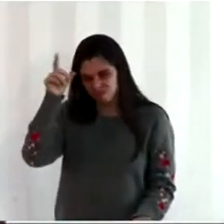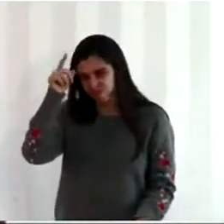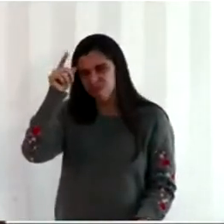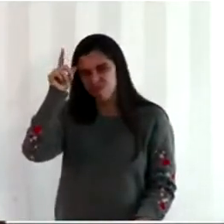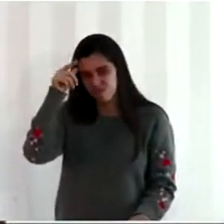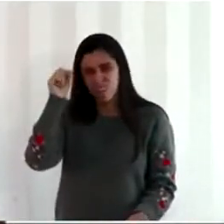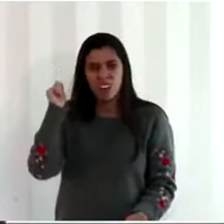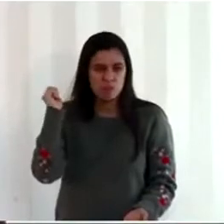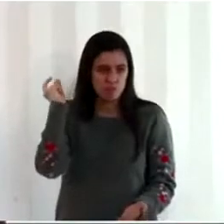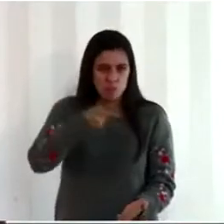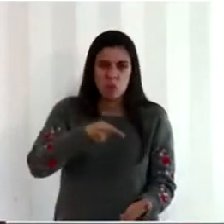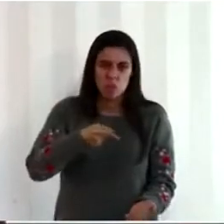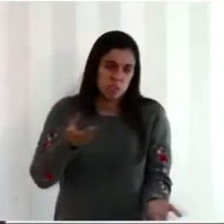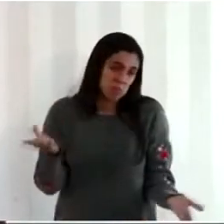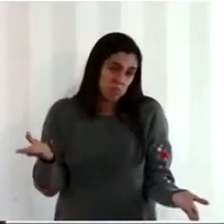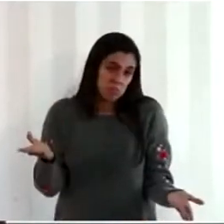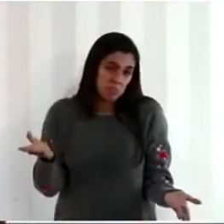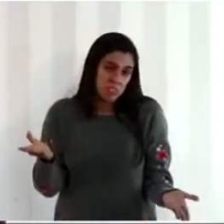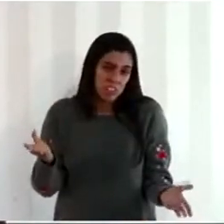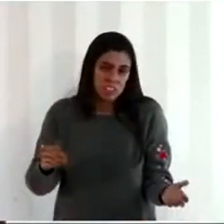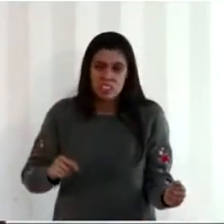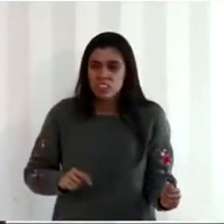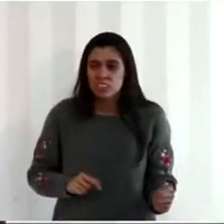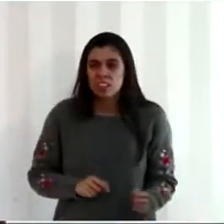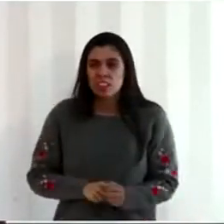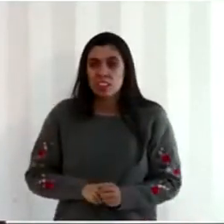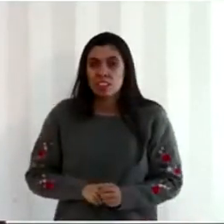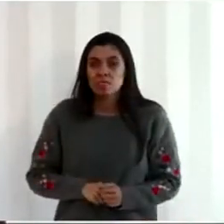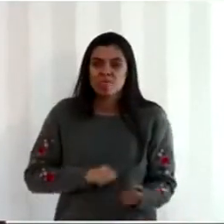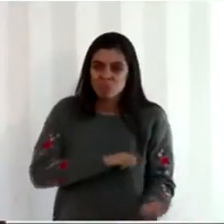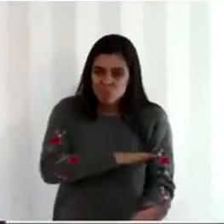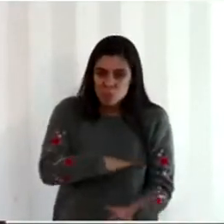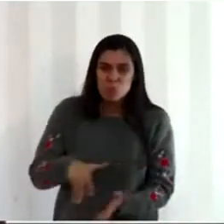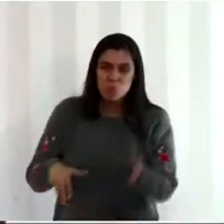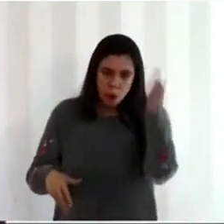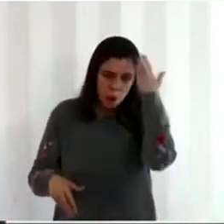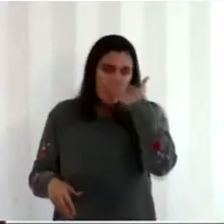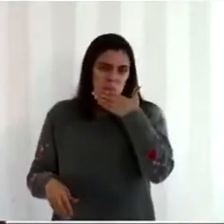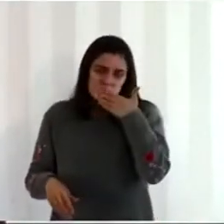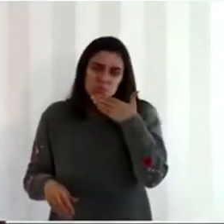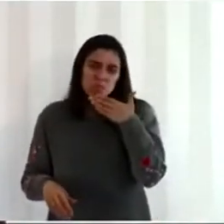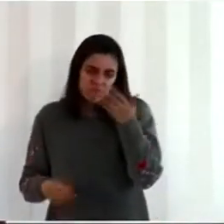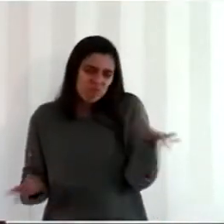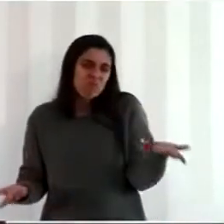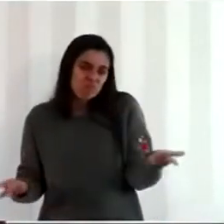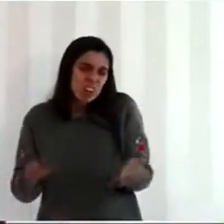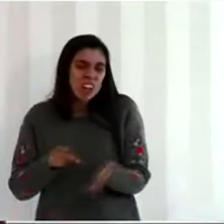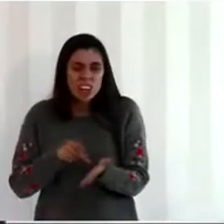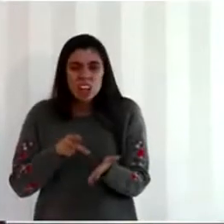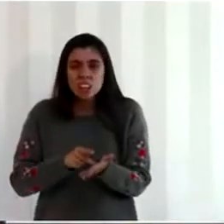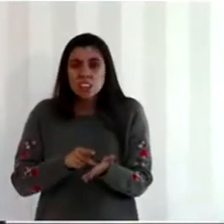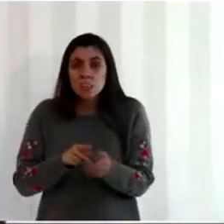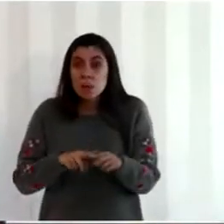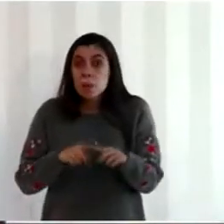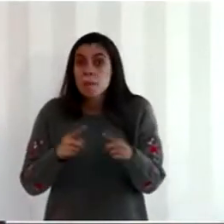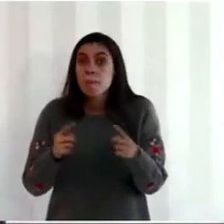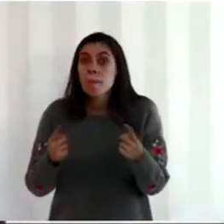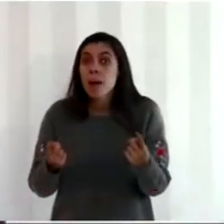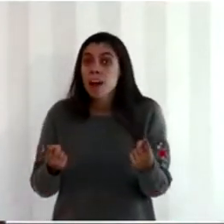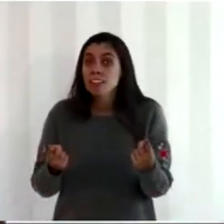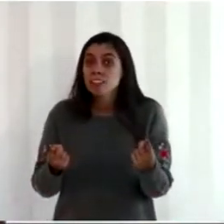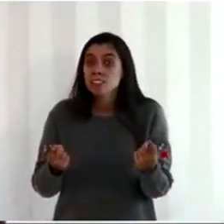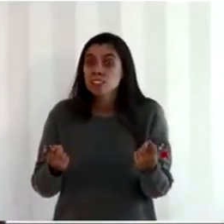que nós estamos vivendo uma vida de tal forma que não estamos sendo contaminados por isso, mas vivendo uma vida de